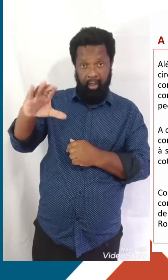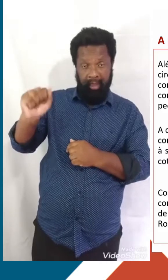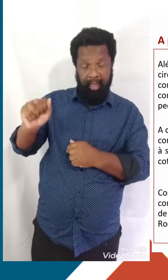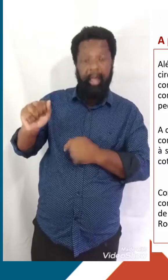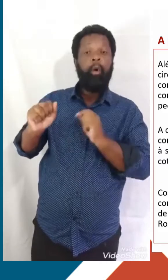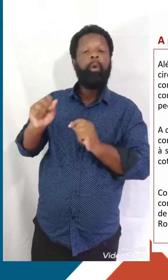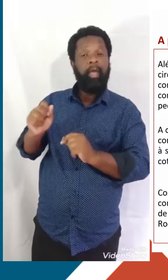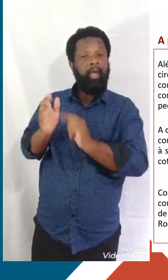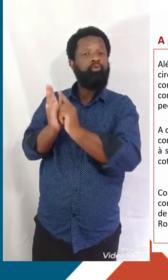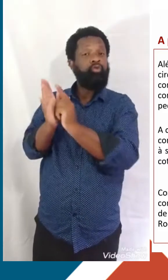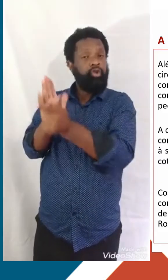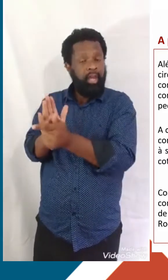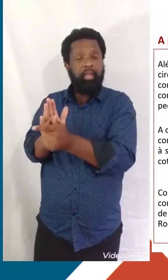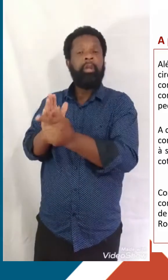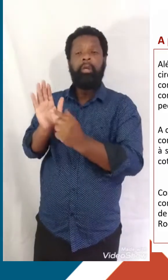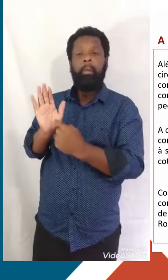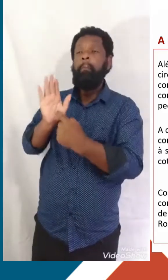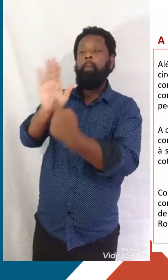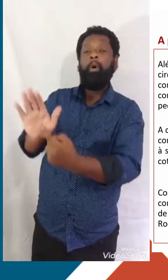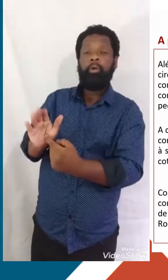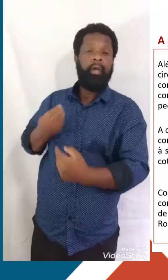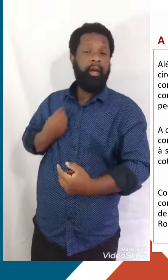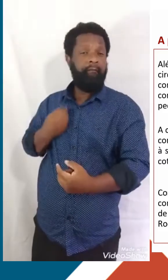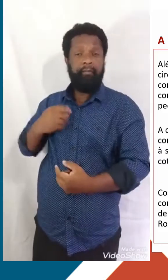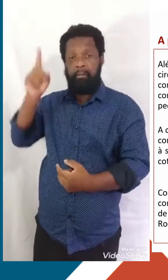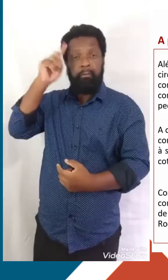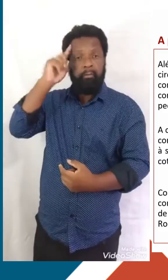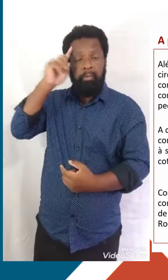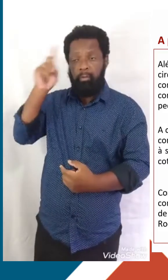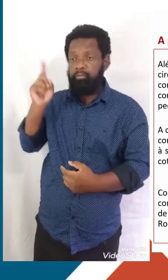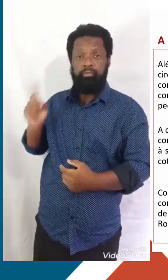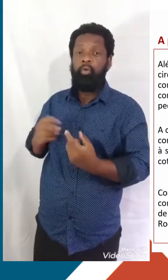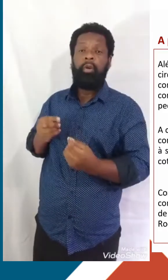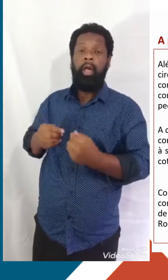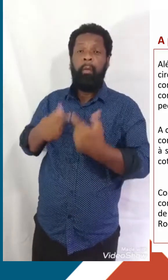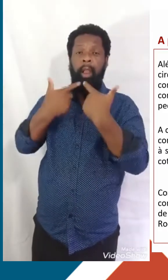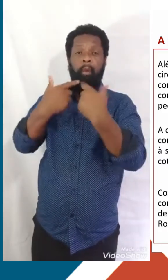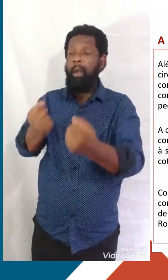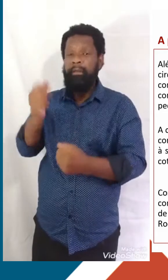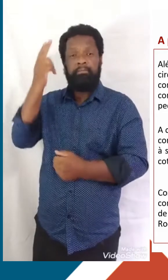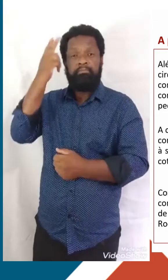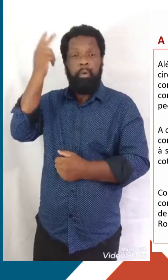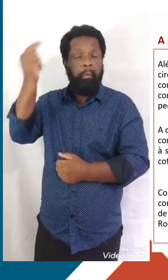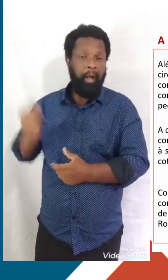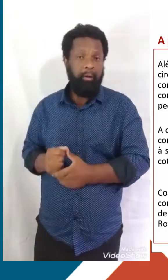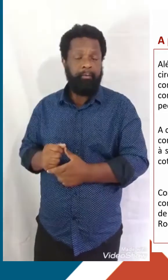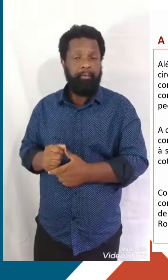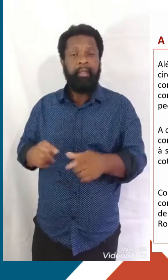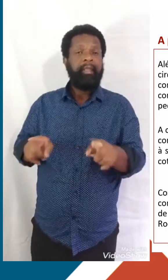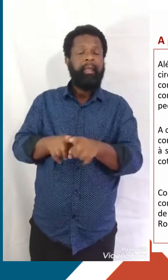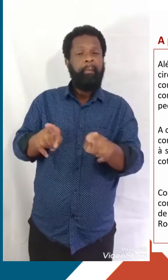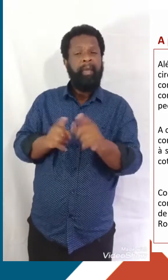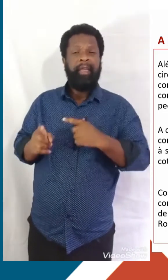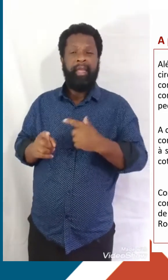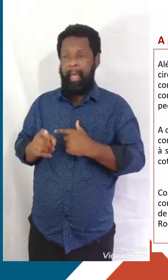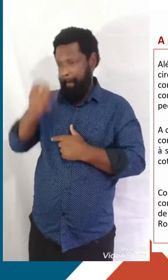é um gênero que vai retratar os acontecimentos do cotidiano, apresentar uma linguagem coloquial, faz uso de poucos